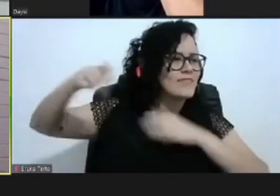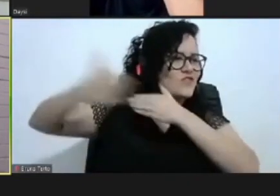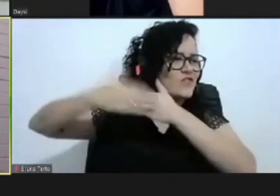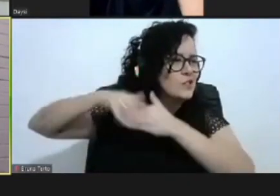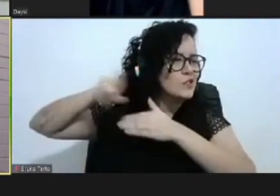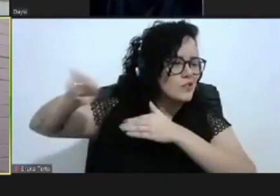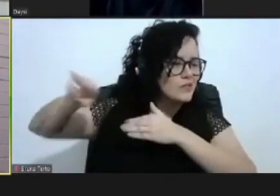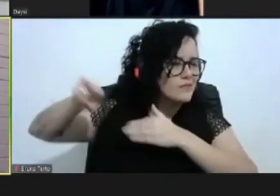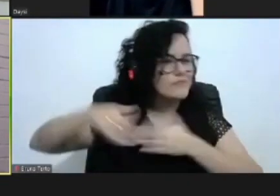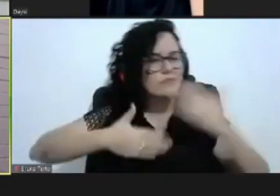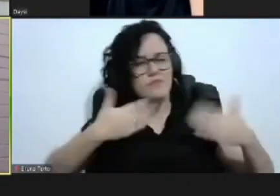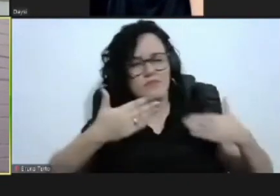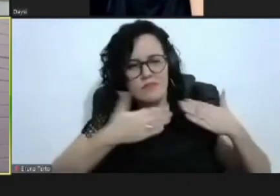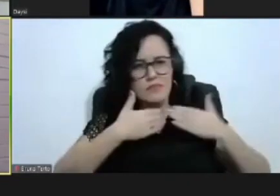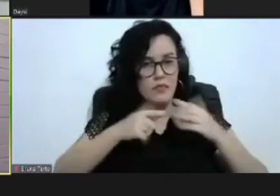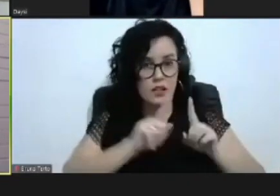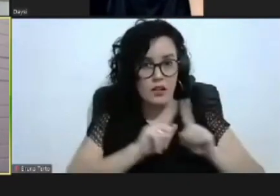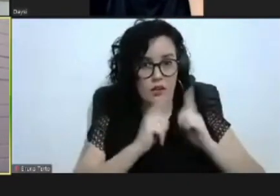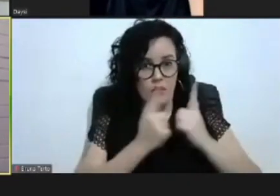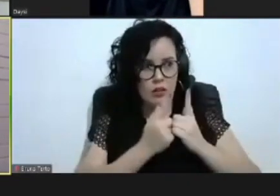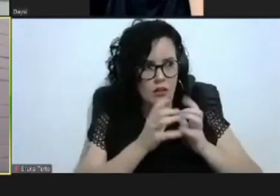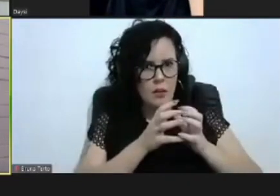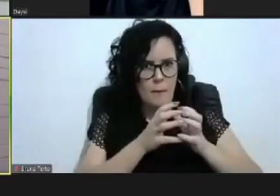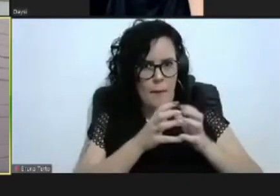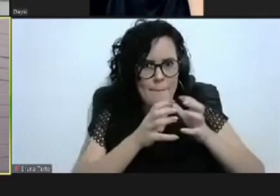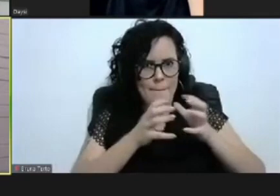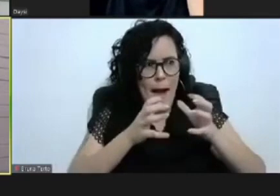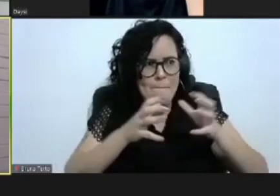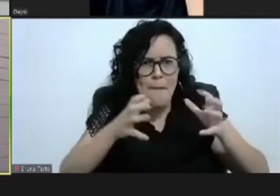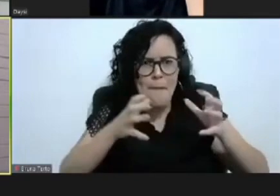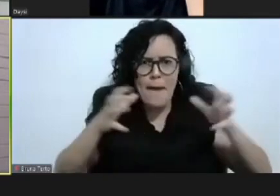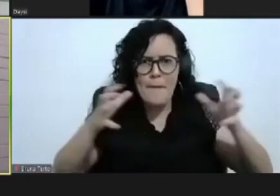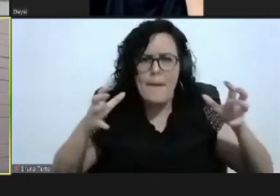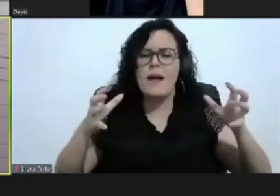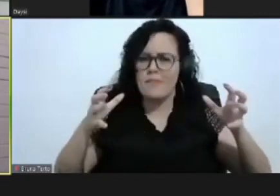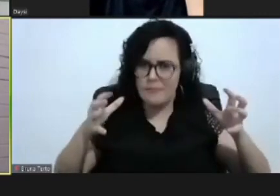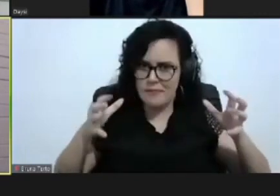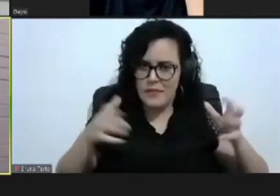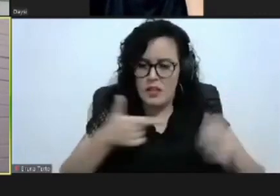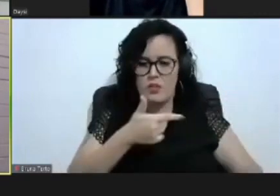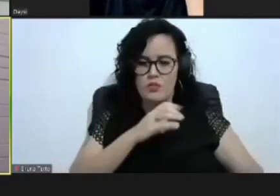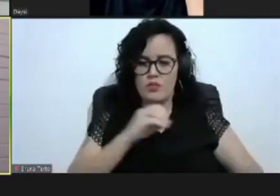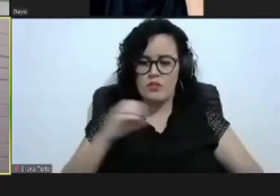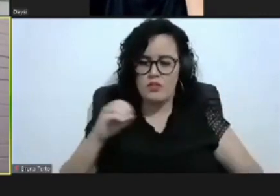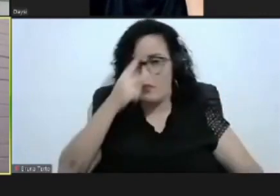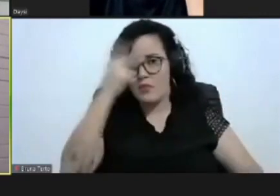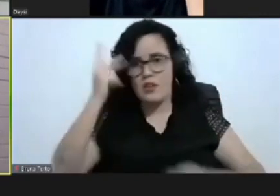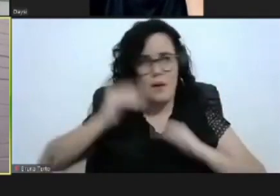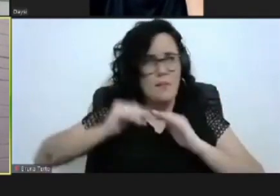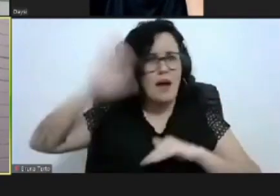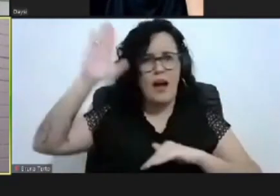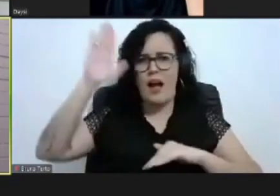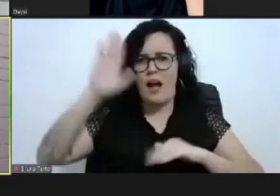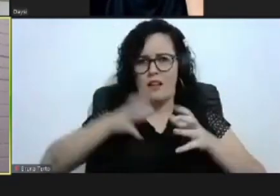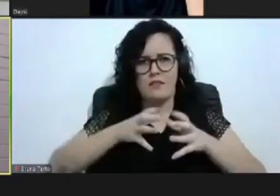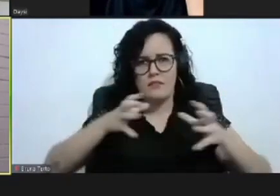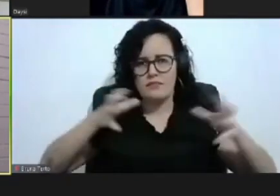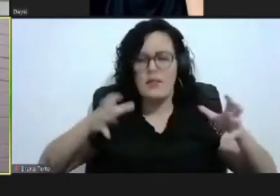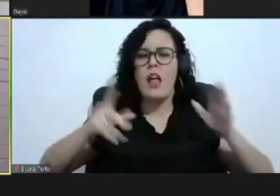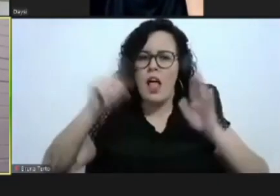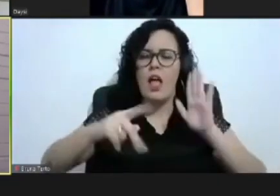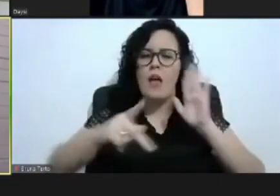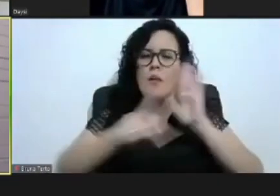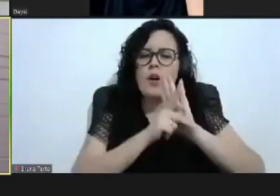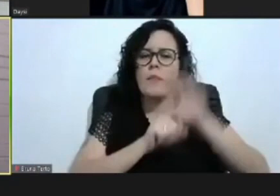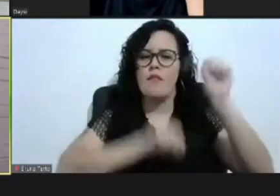de lá para cá esse grupo cresceu bastante. Hoje ele conta com mais de 200 pessoas, cerca de 200 editoras, se